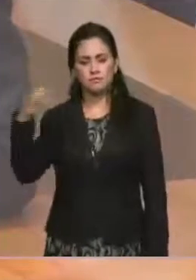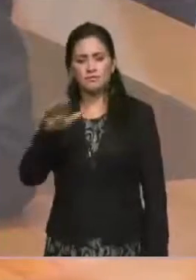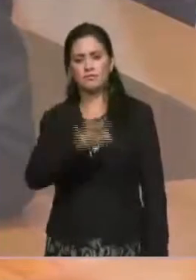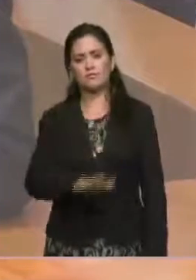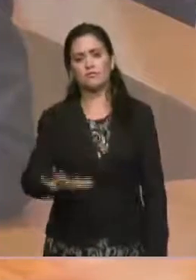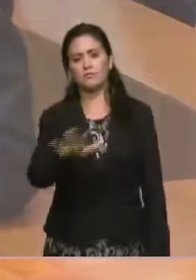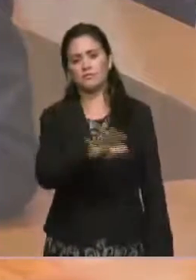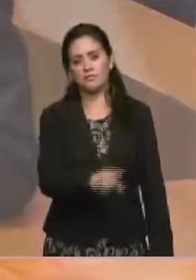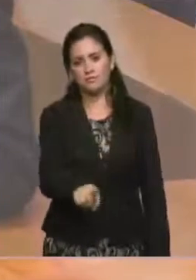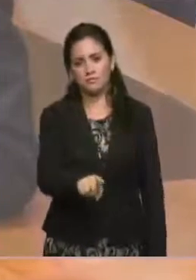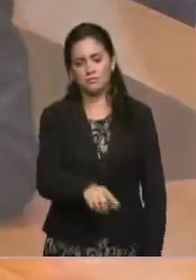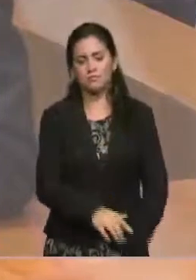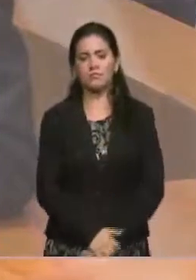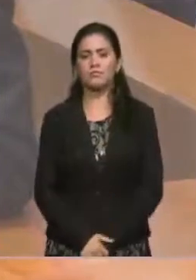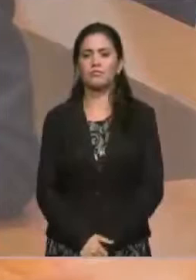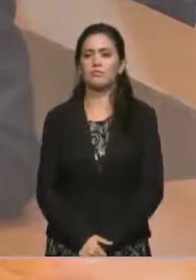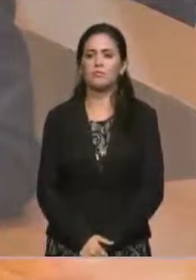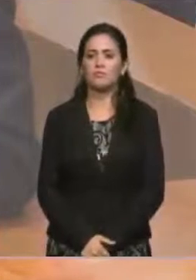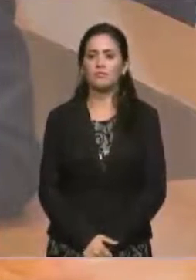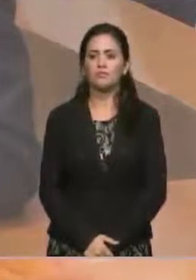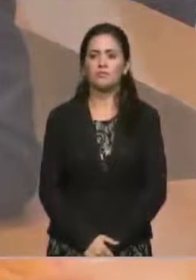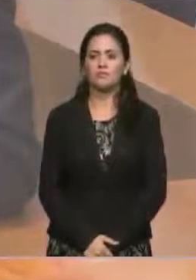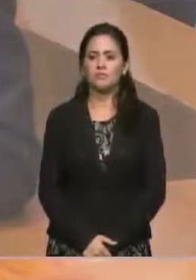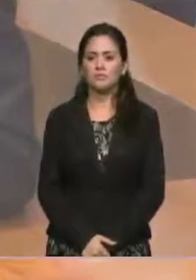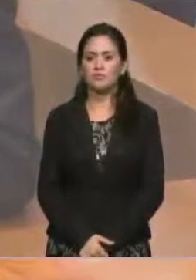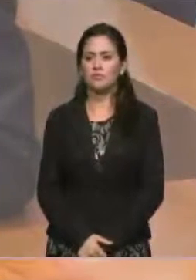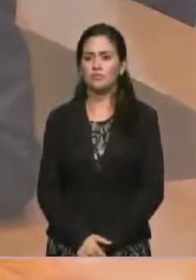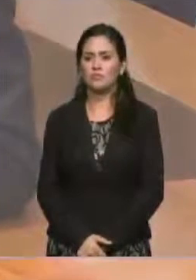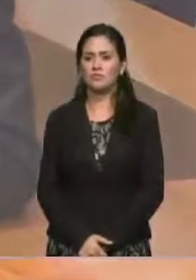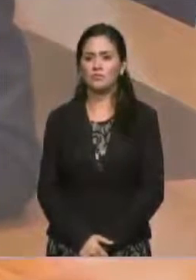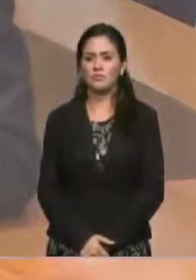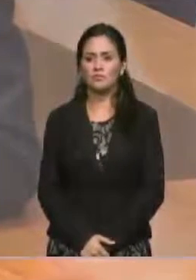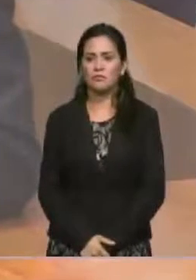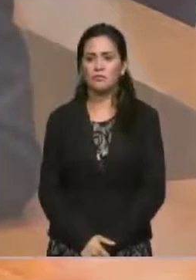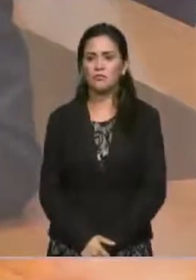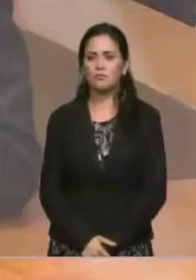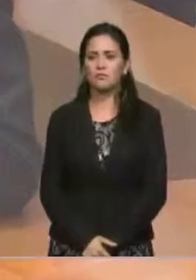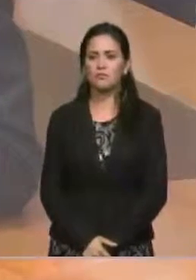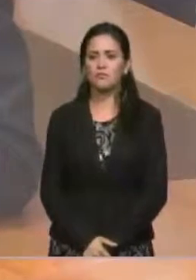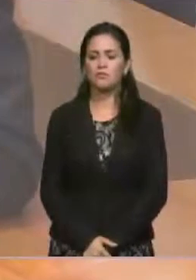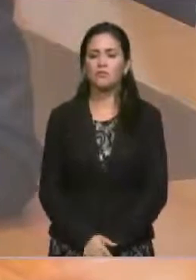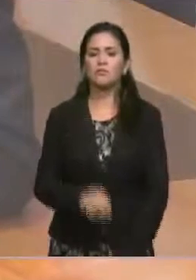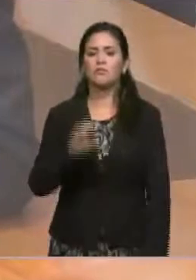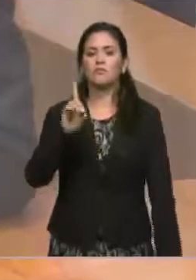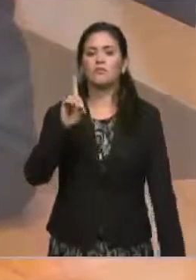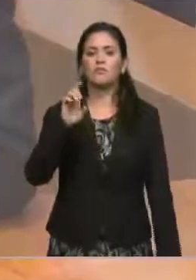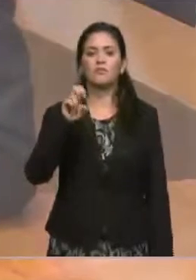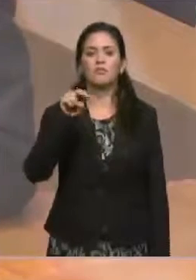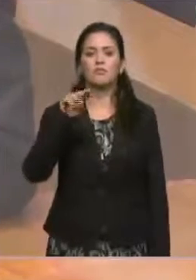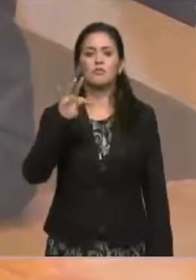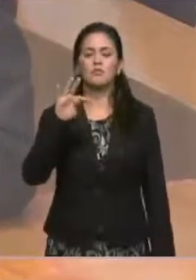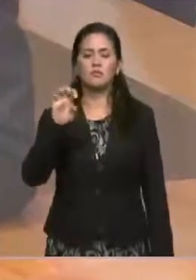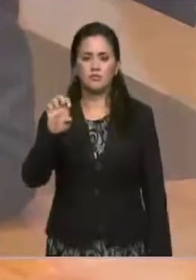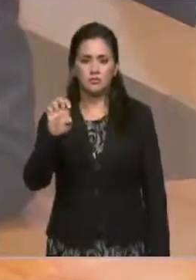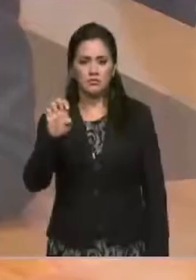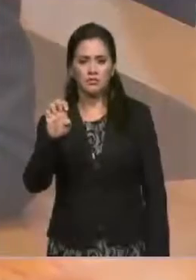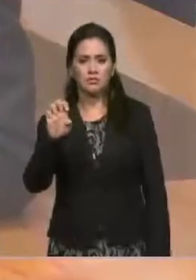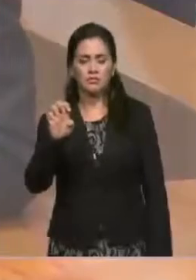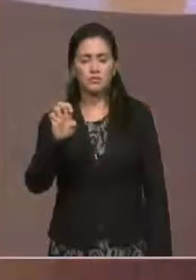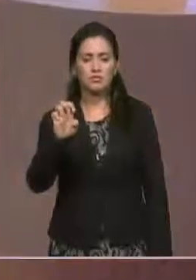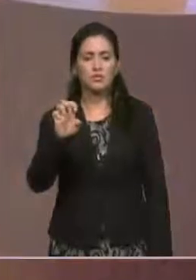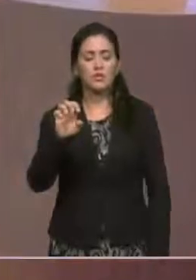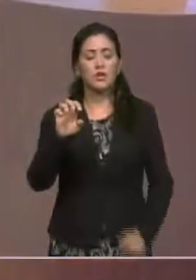região. E como, meus amigos, o DENIT se comprometeu nesta reunião que eu